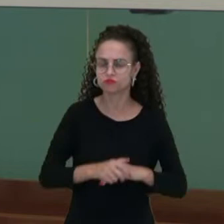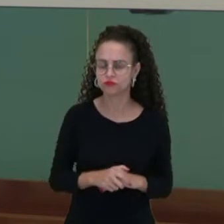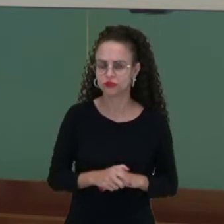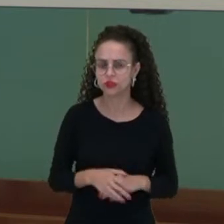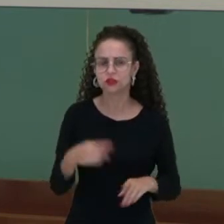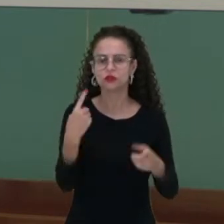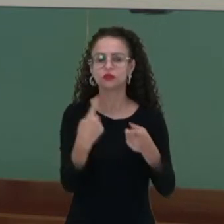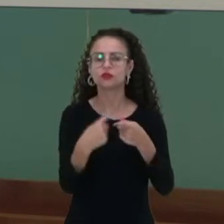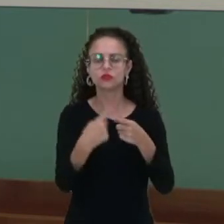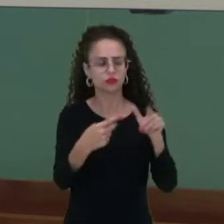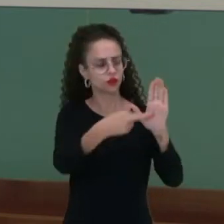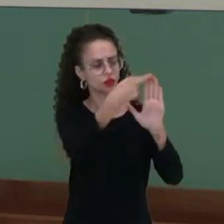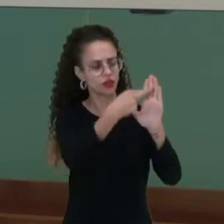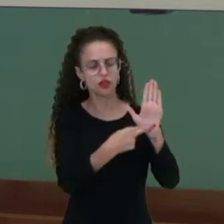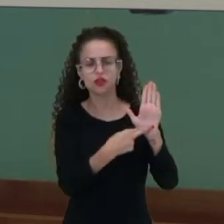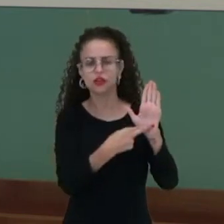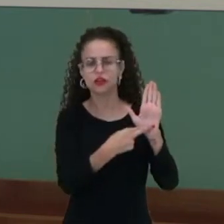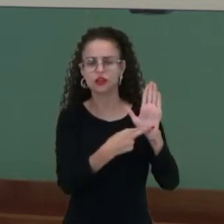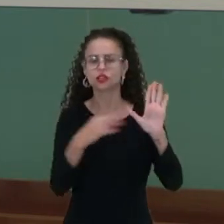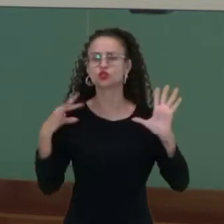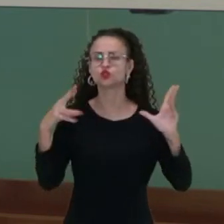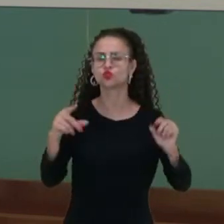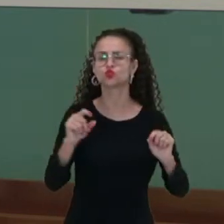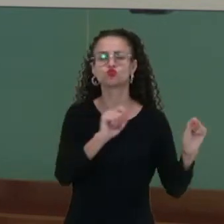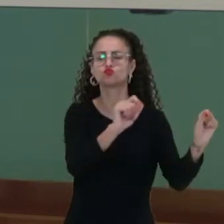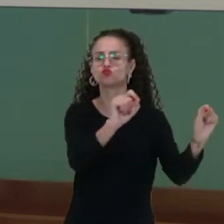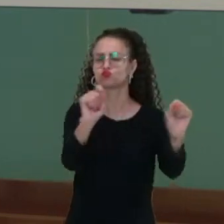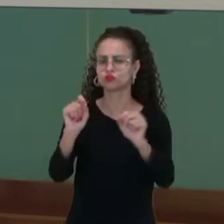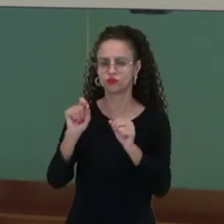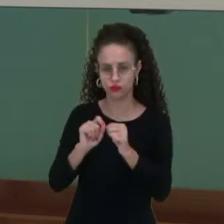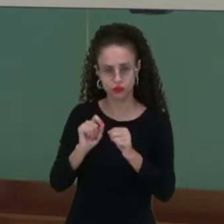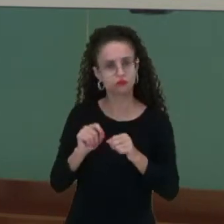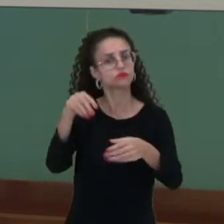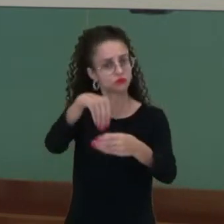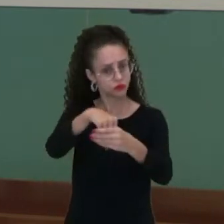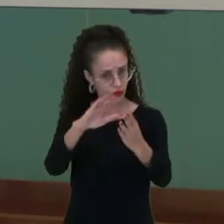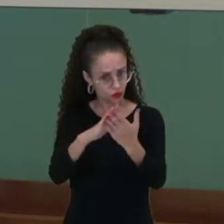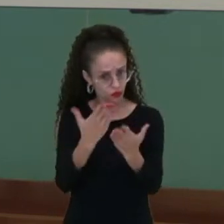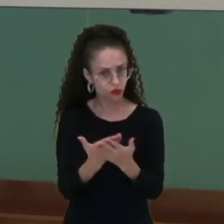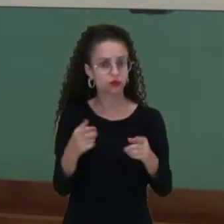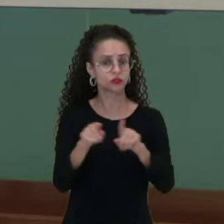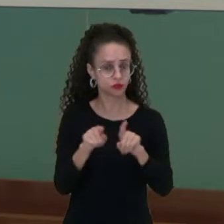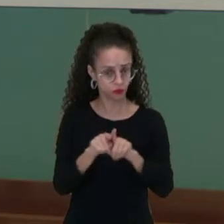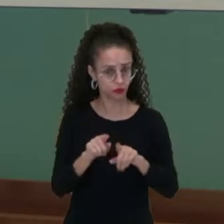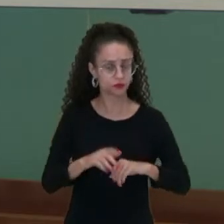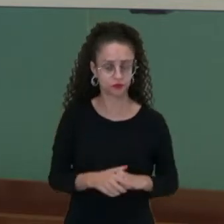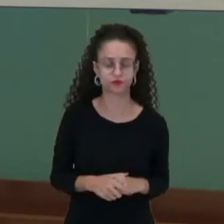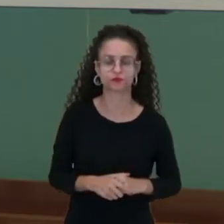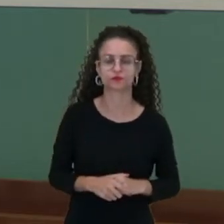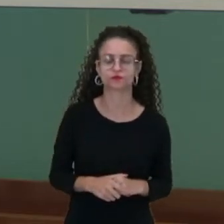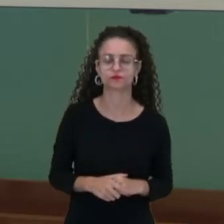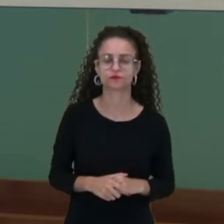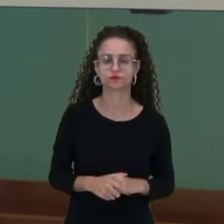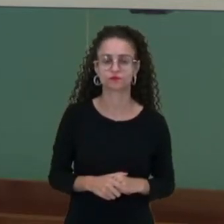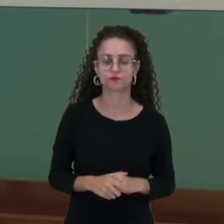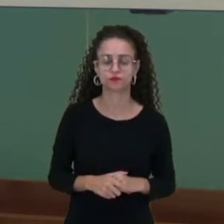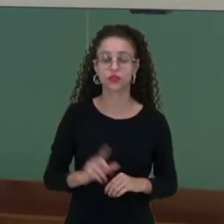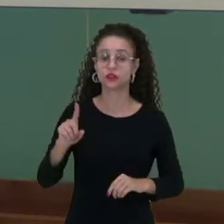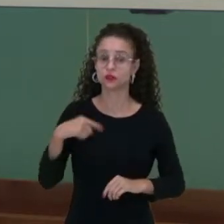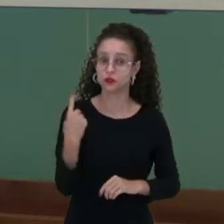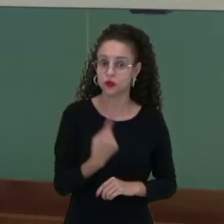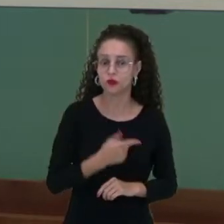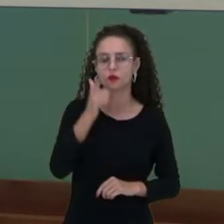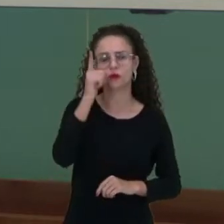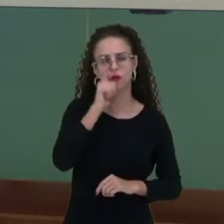as regras e normas em tudo que fazemos? Inclusive na escola, inclusive no colégio. Para que nós possamos ter